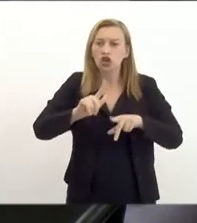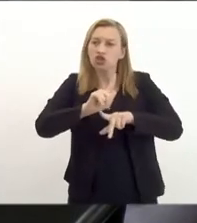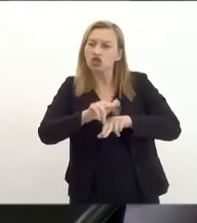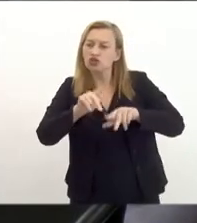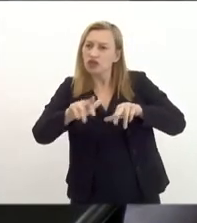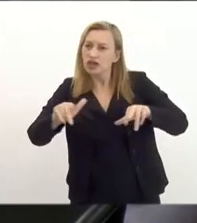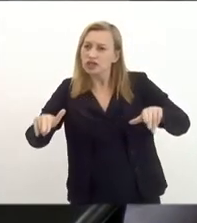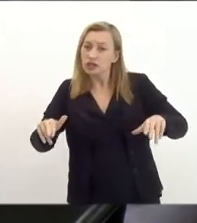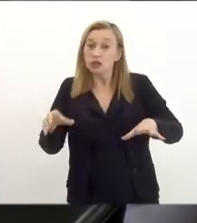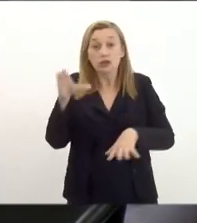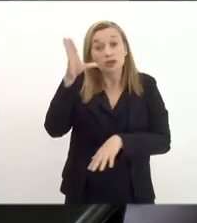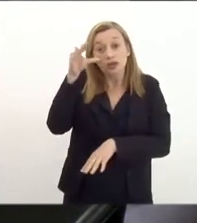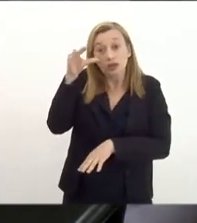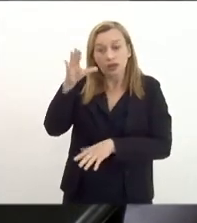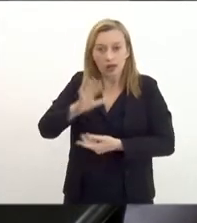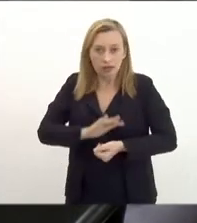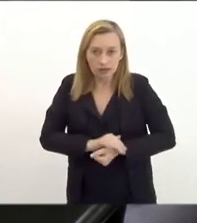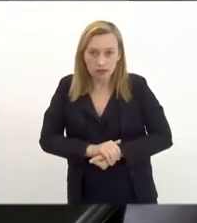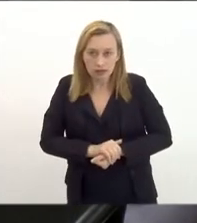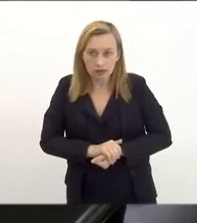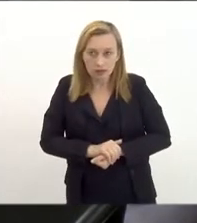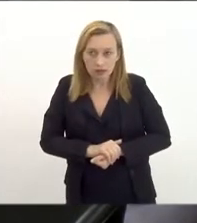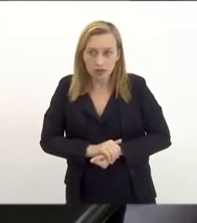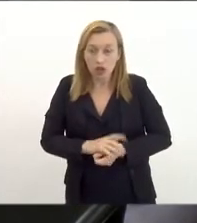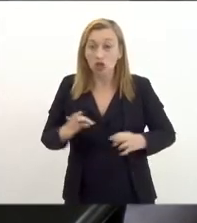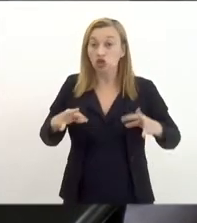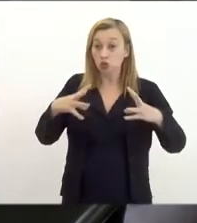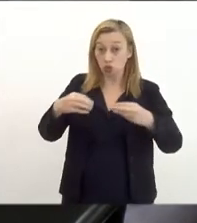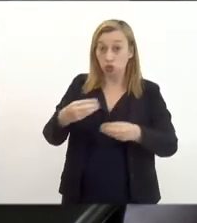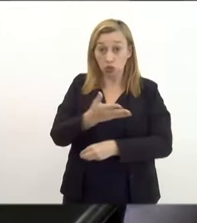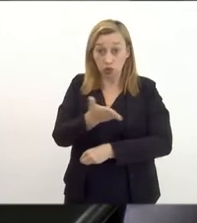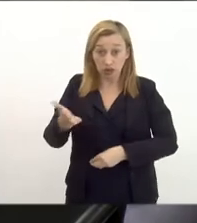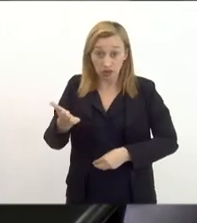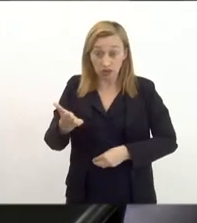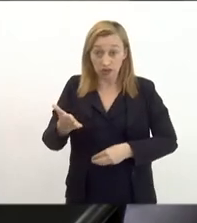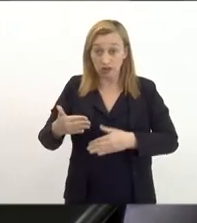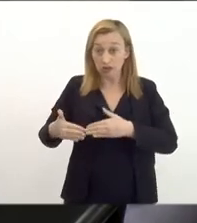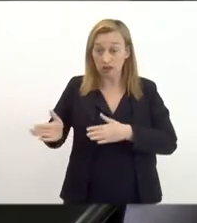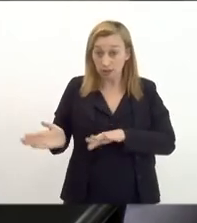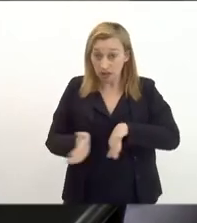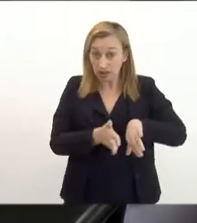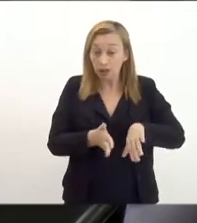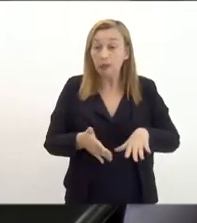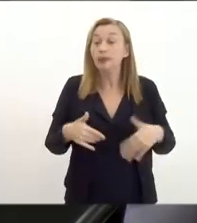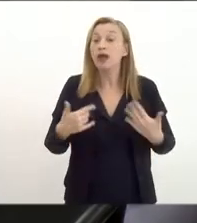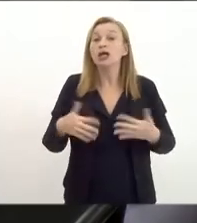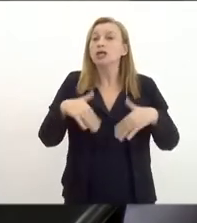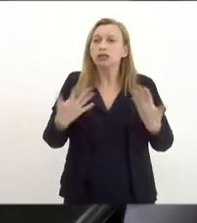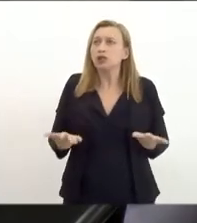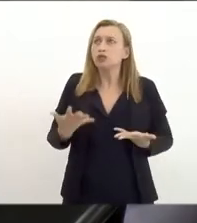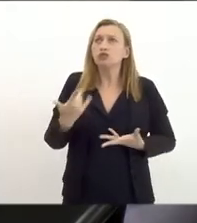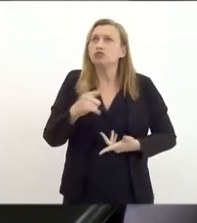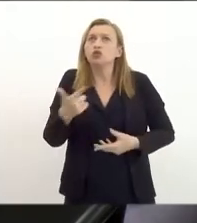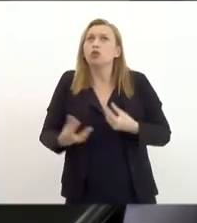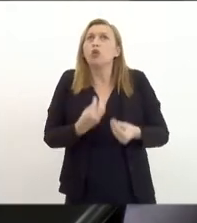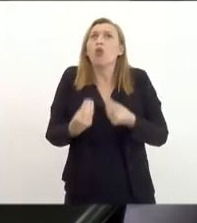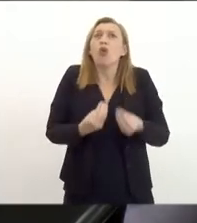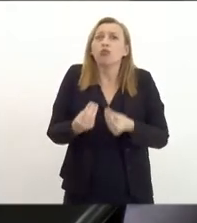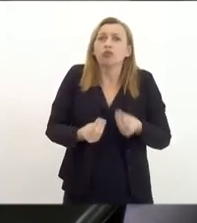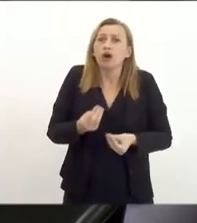diversos interesses de todos os dias que se passaram Então nós não temos como